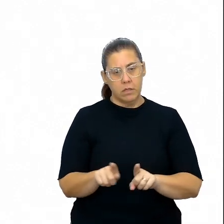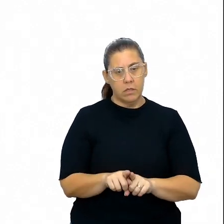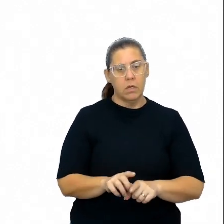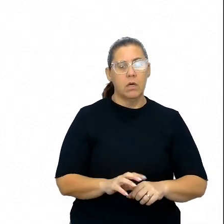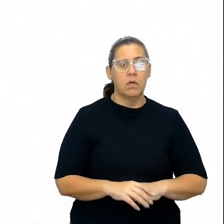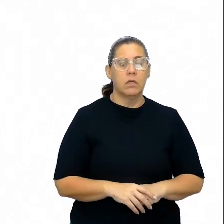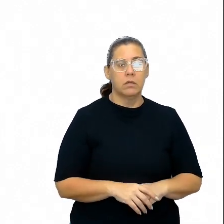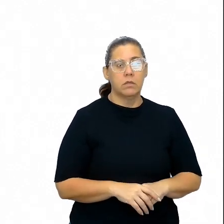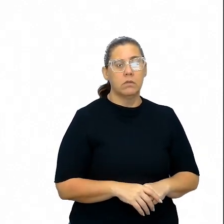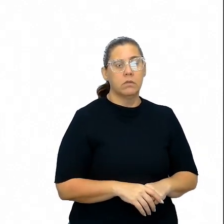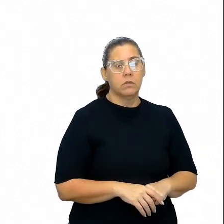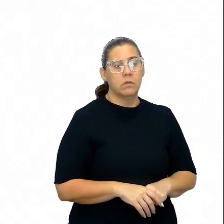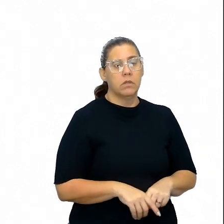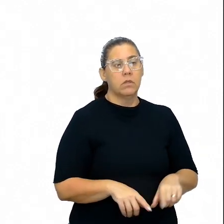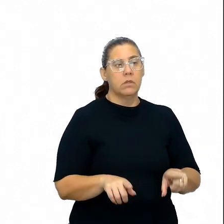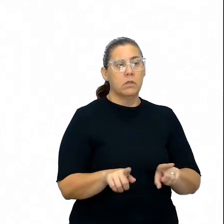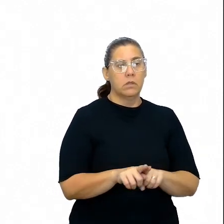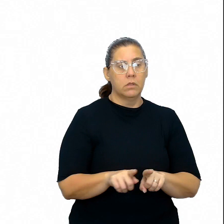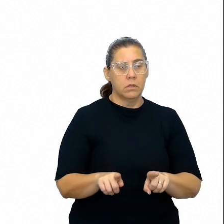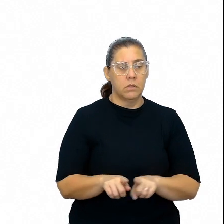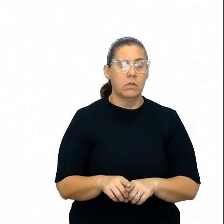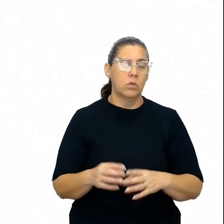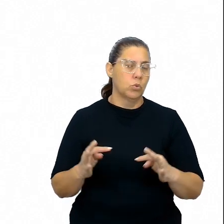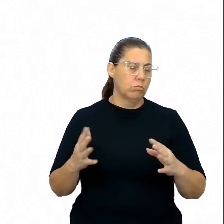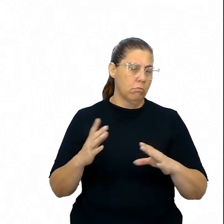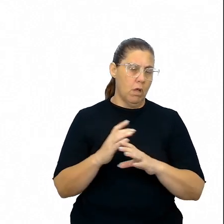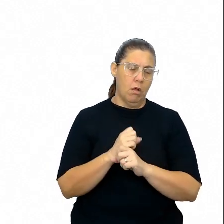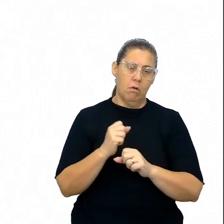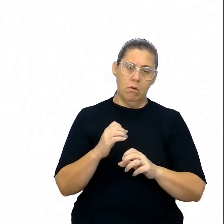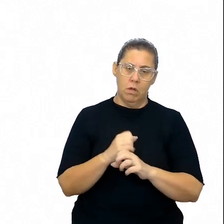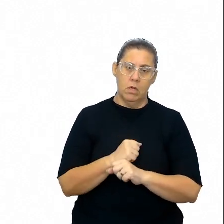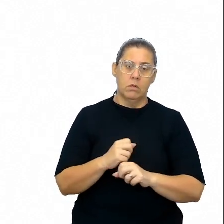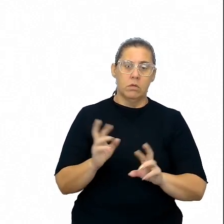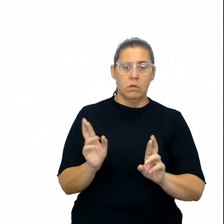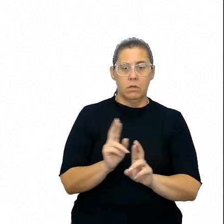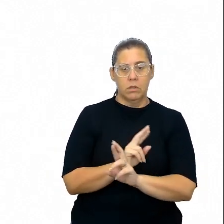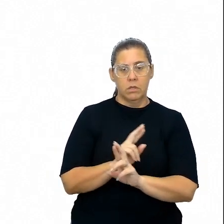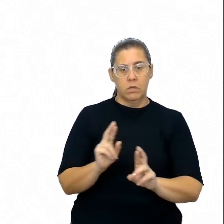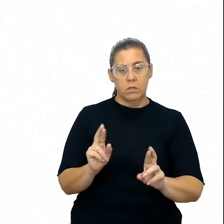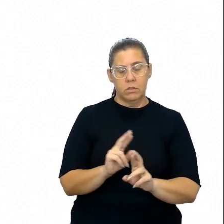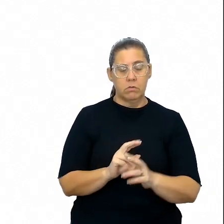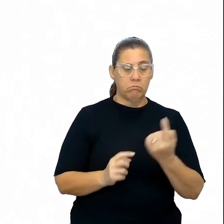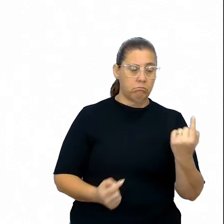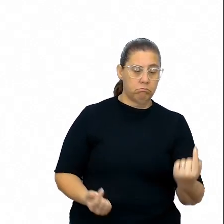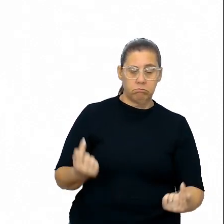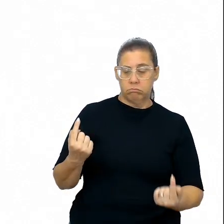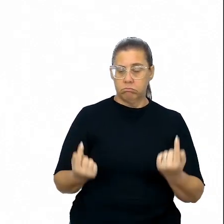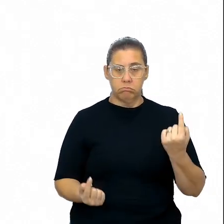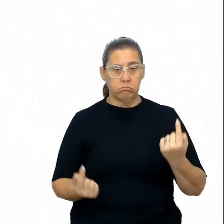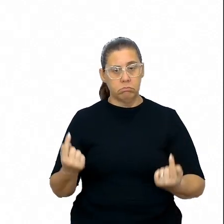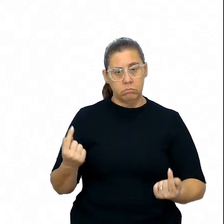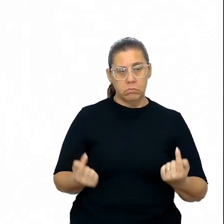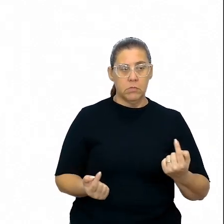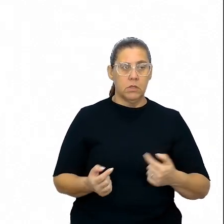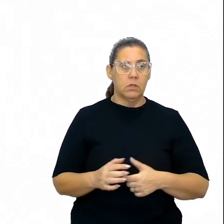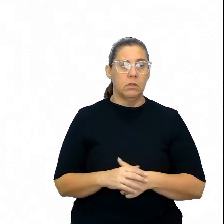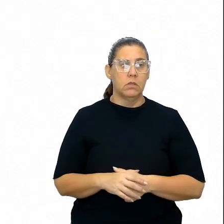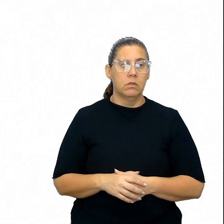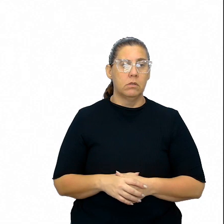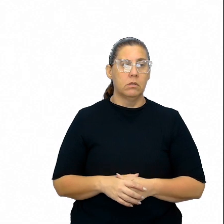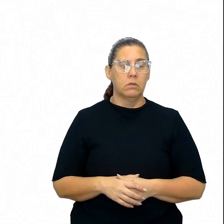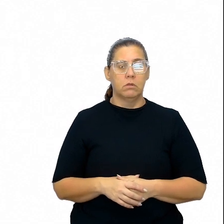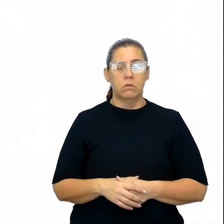coeficiente angular, como coeficiente linear, vem tudo como resultado do quê? De uma relação entre uma coisa e outra, vem como uma divisão para nós,